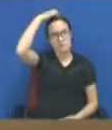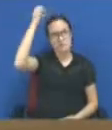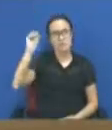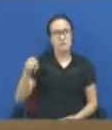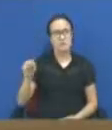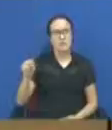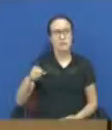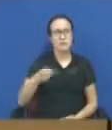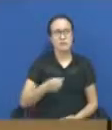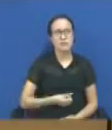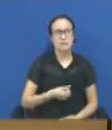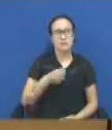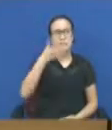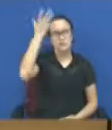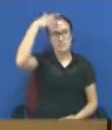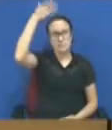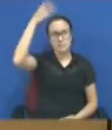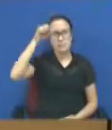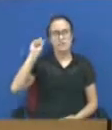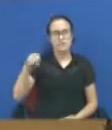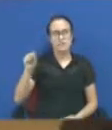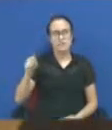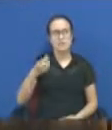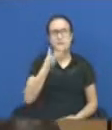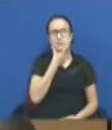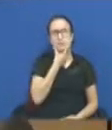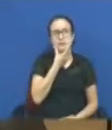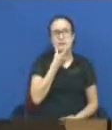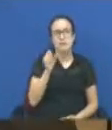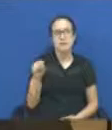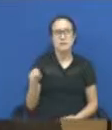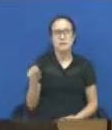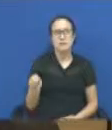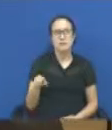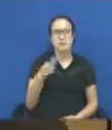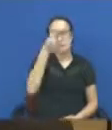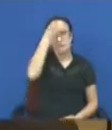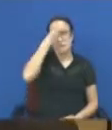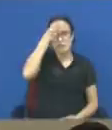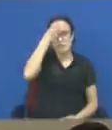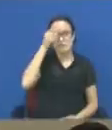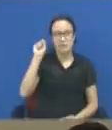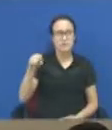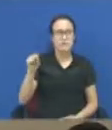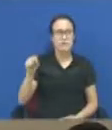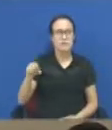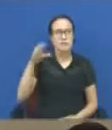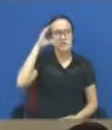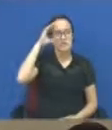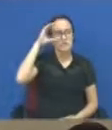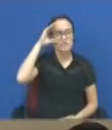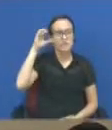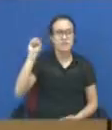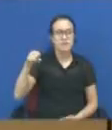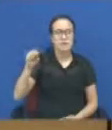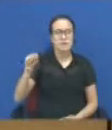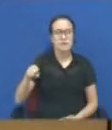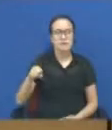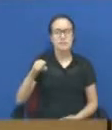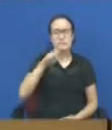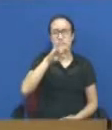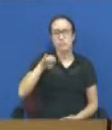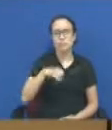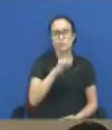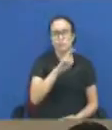Érica Tanque. Sim, excelência. Érica Monteiro. Sim. Jorge de Freitas. Sim. José Couto. Sim. José Eduardo. Sim.